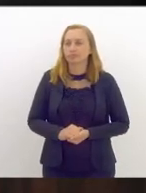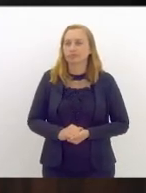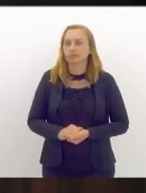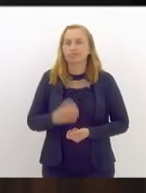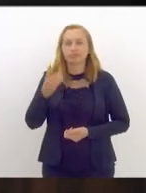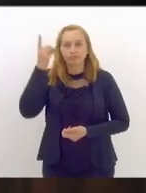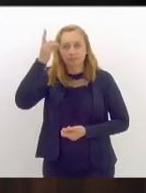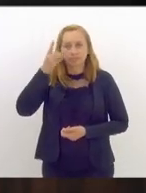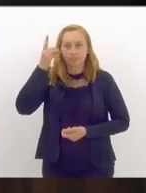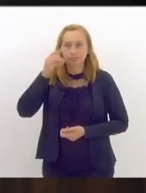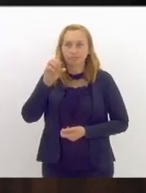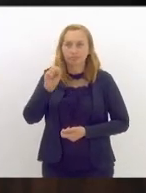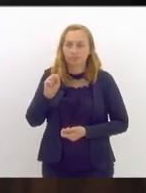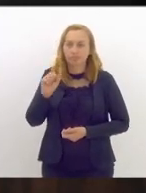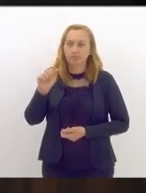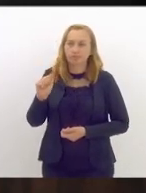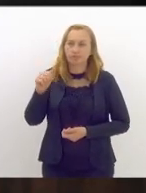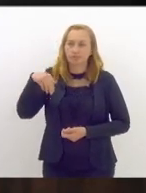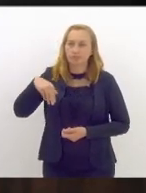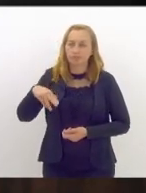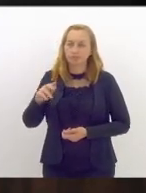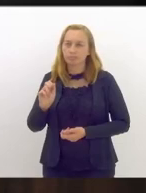Deputado Samuel Malafaia